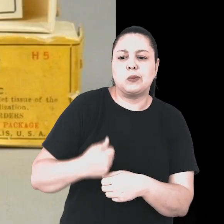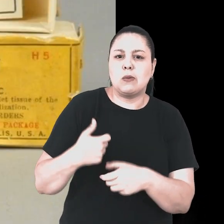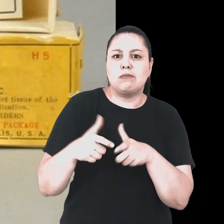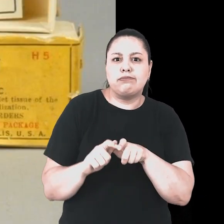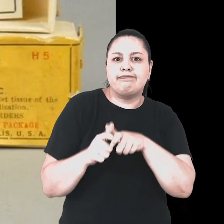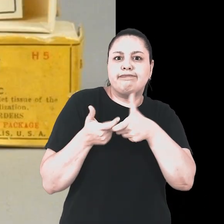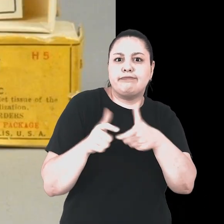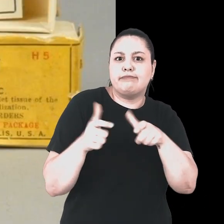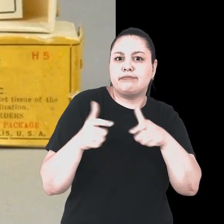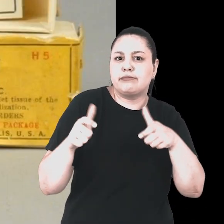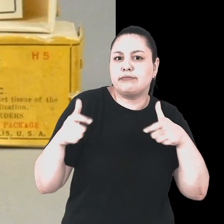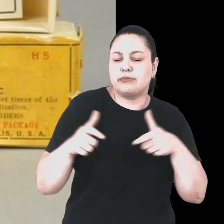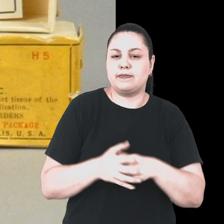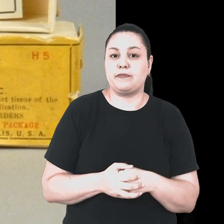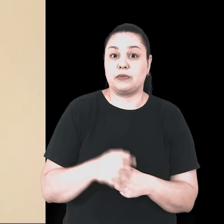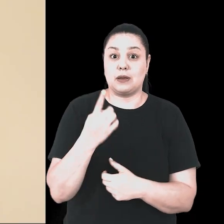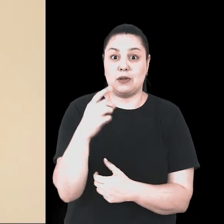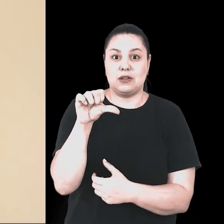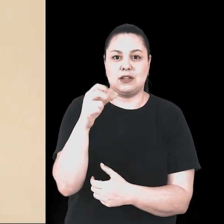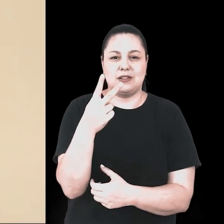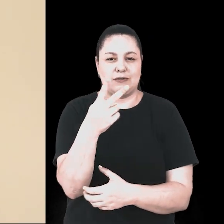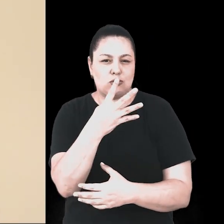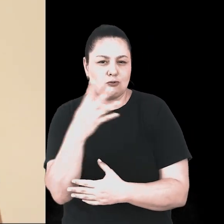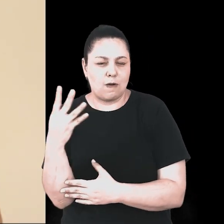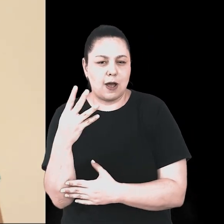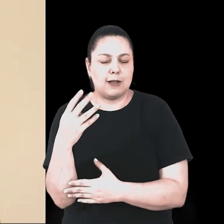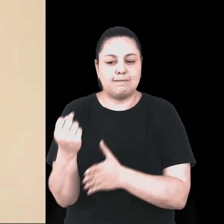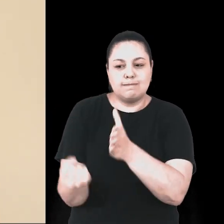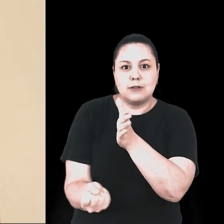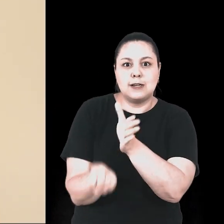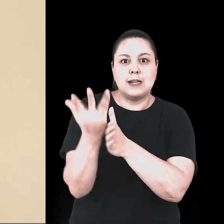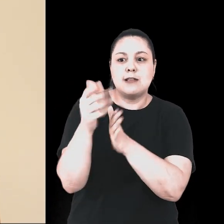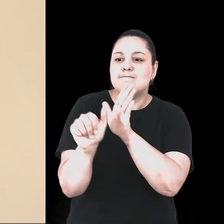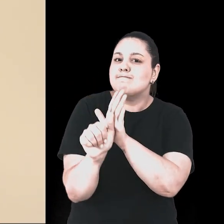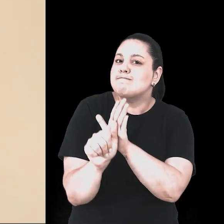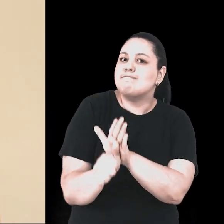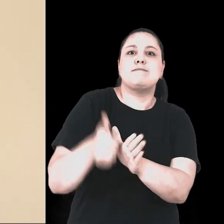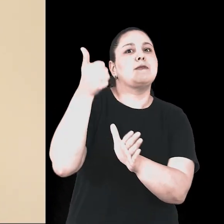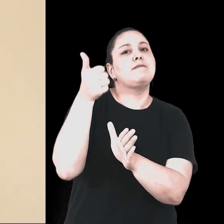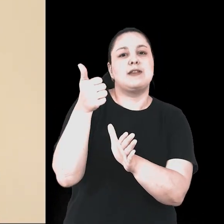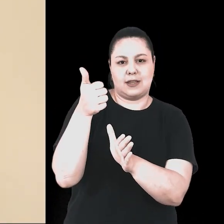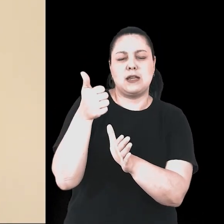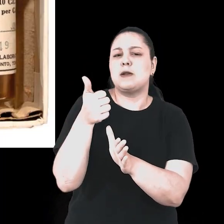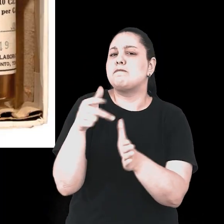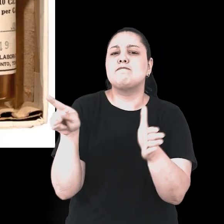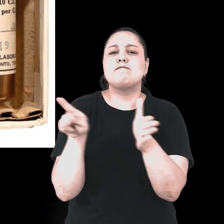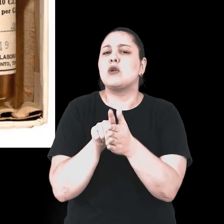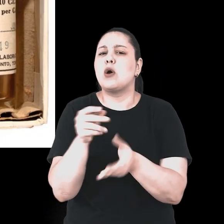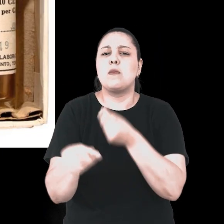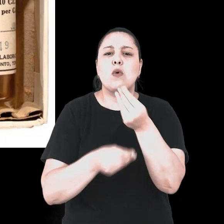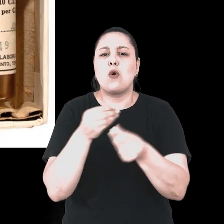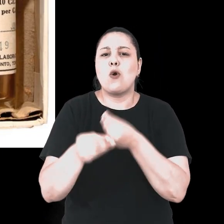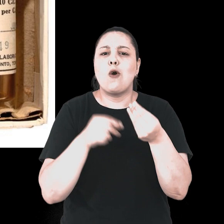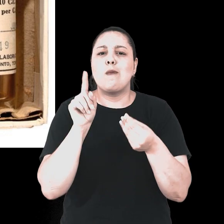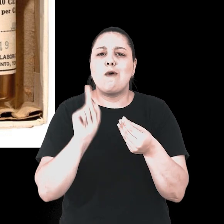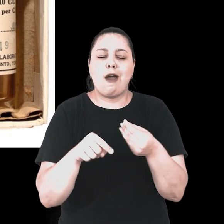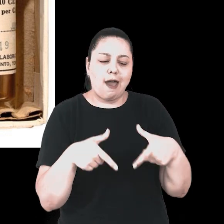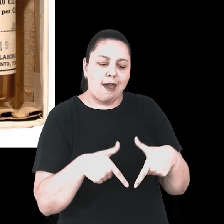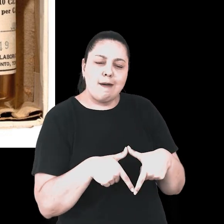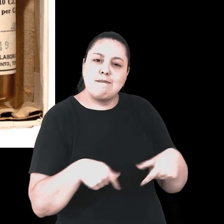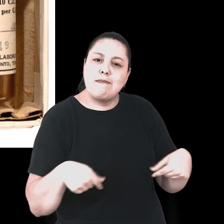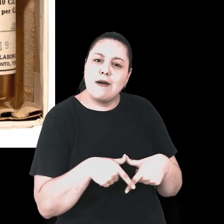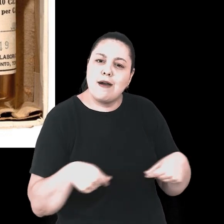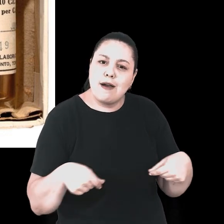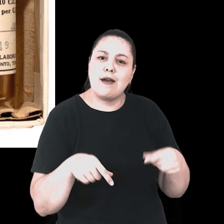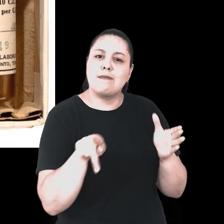com o produto. Em 1924, surgiram as primeiras insulinas não sintéticas derivadas diretamente